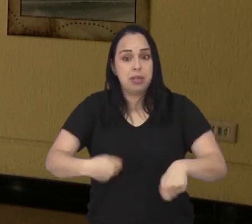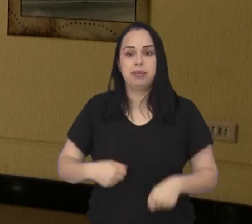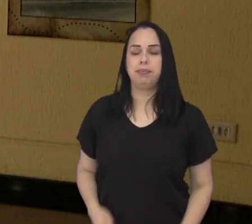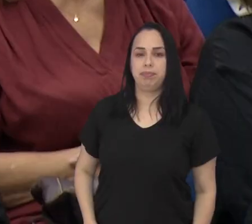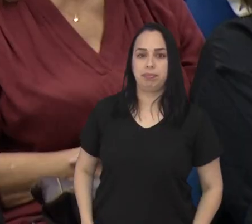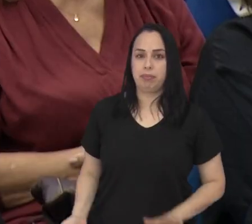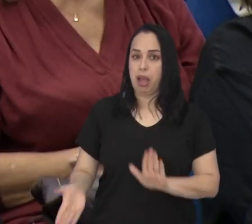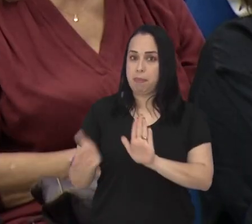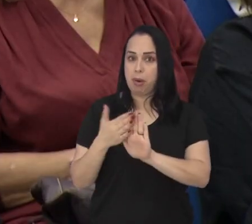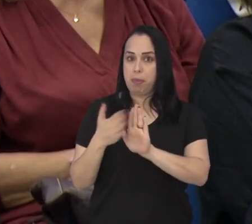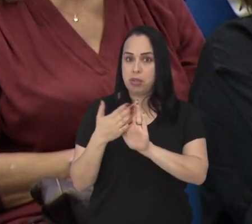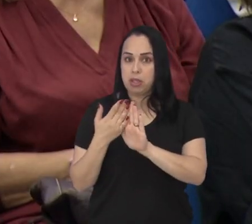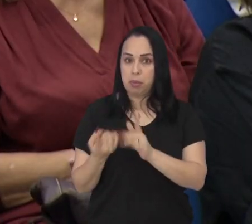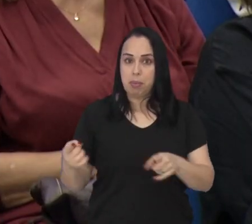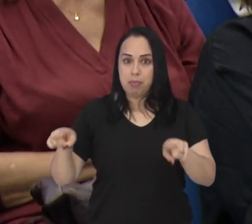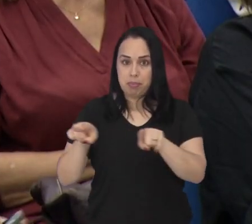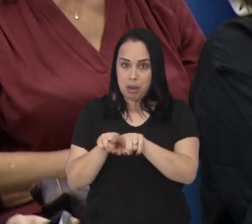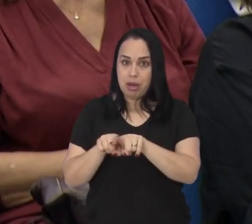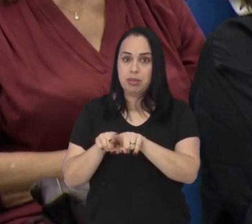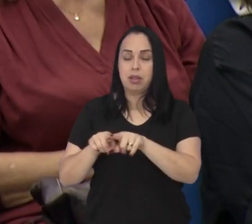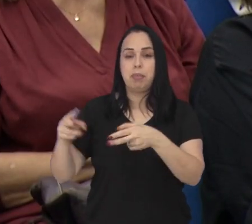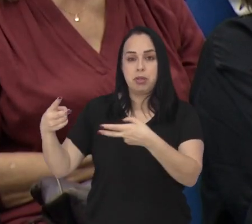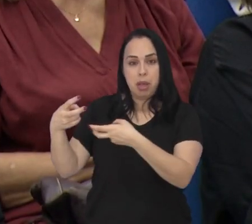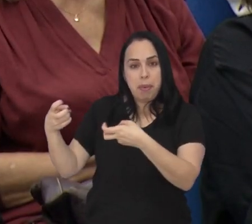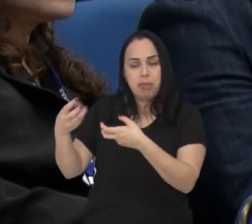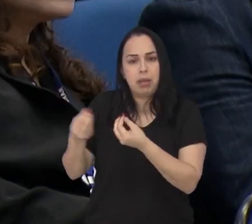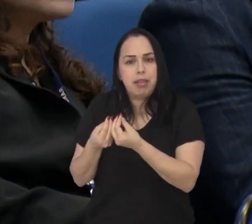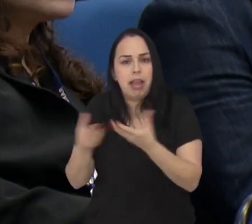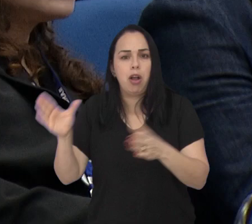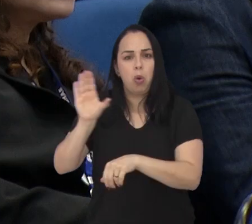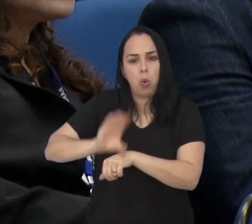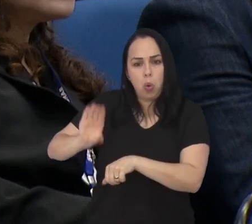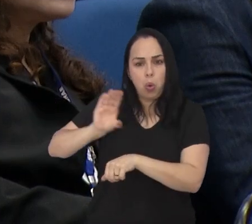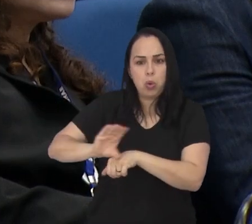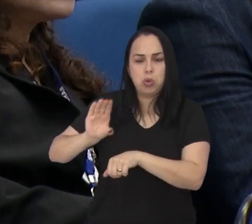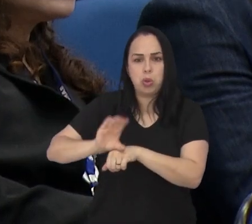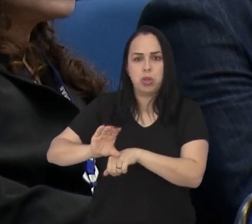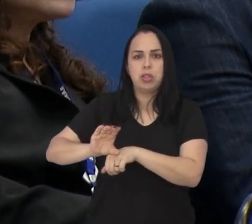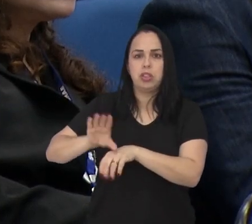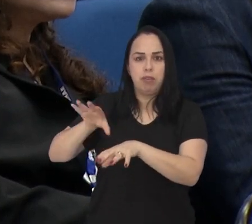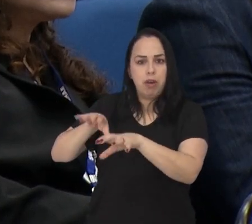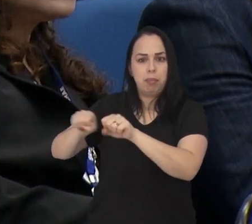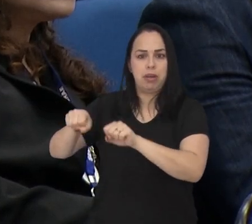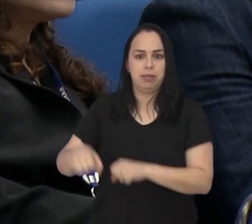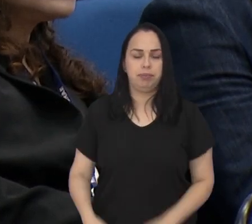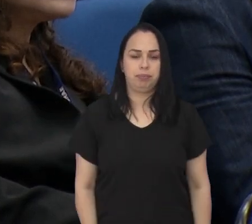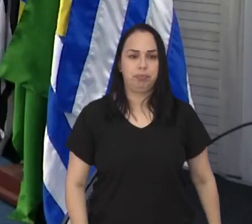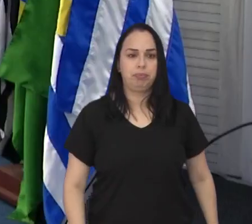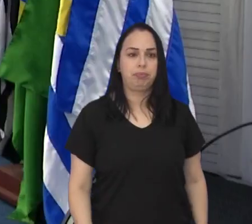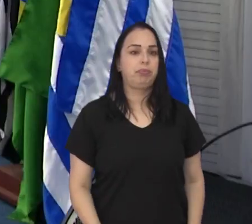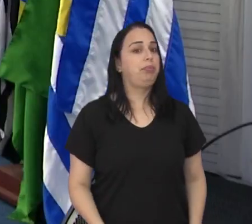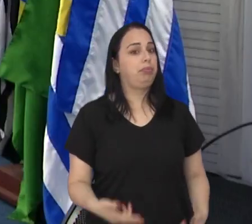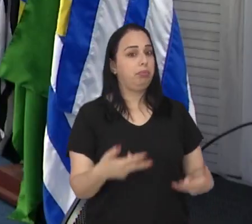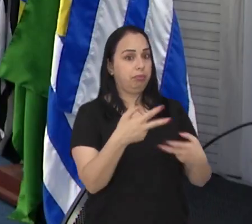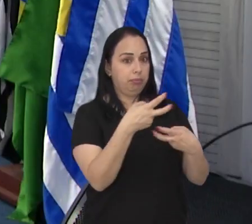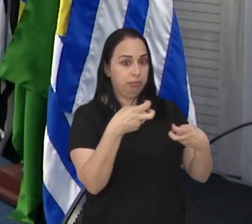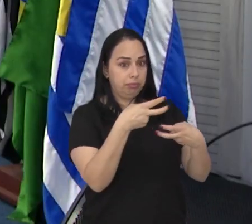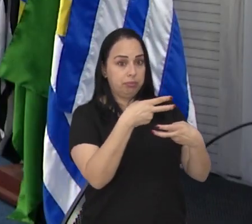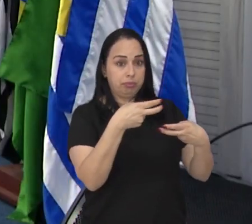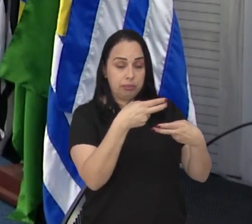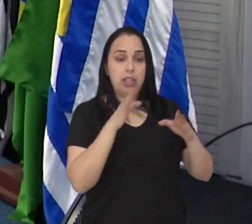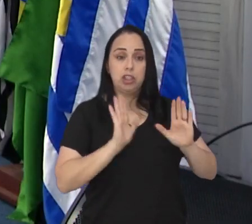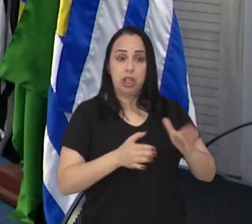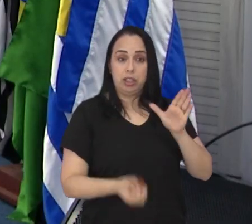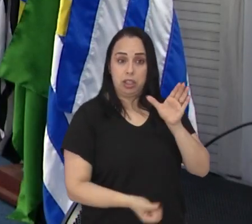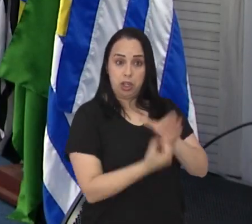mulheres precisam A Proposta prevê parcerias com o sebrai para ofertar cursos de formação profissional as ações do cebr